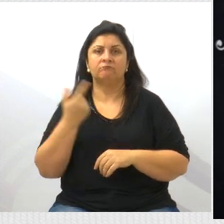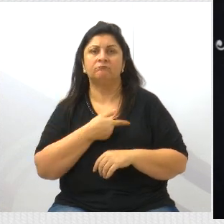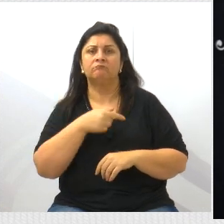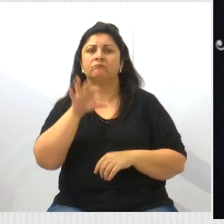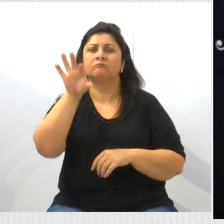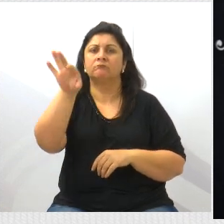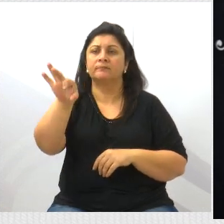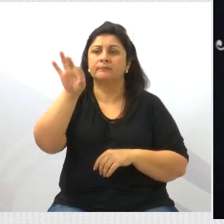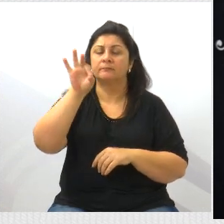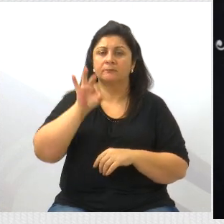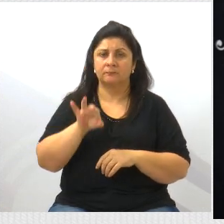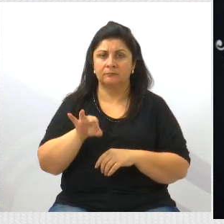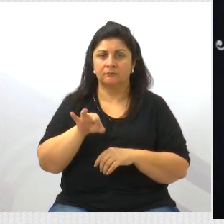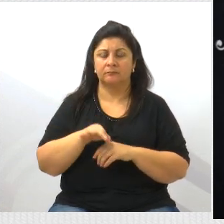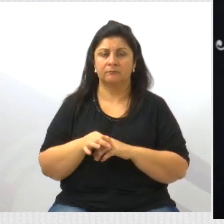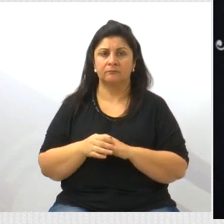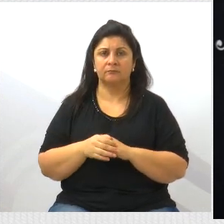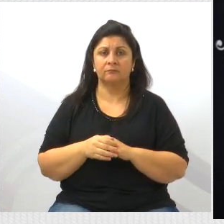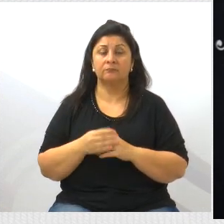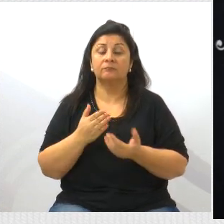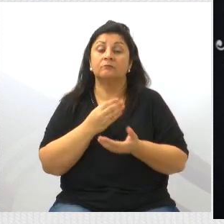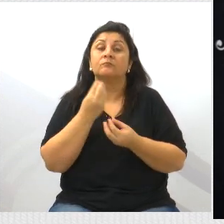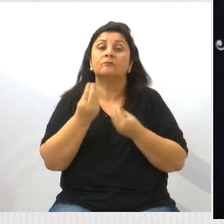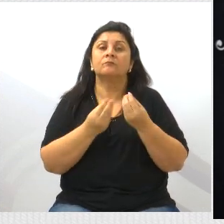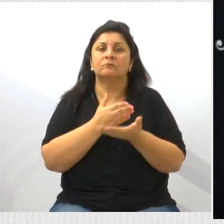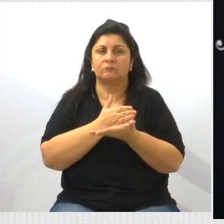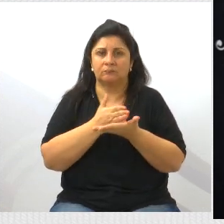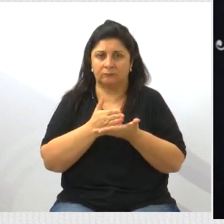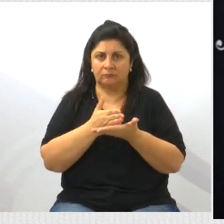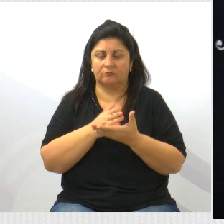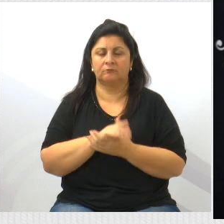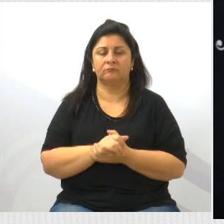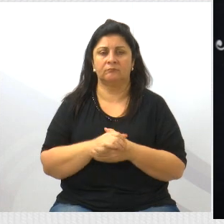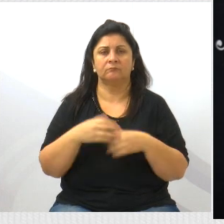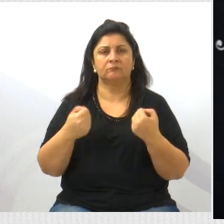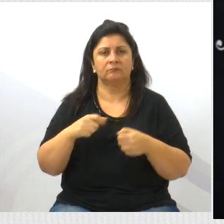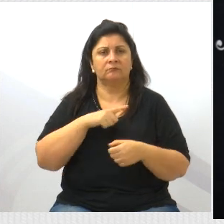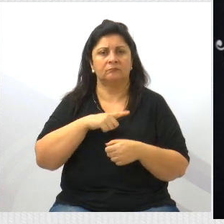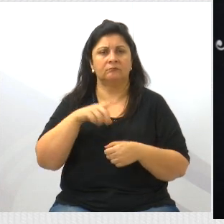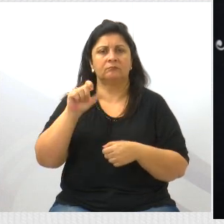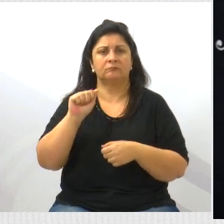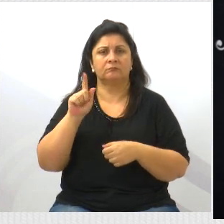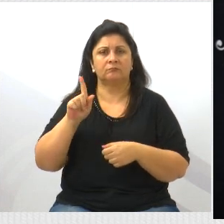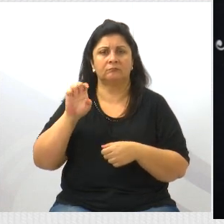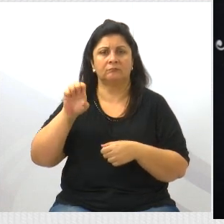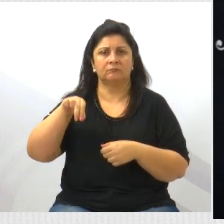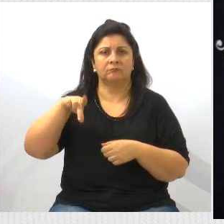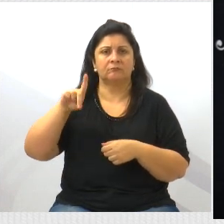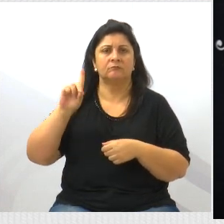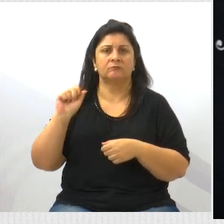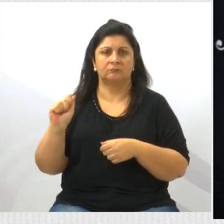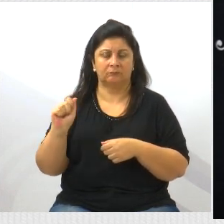escolhe por onde começar, né? Então, nós temos que ter uma agenda de ações para a